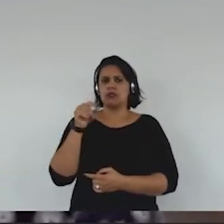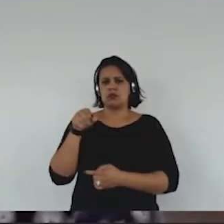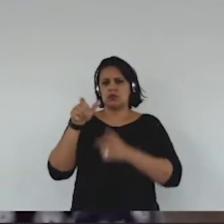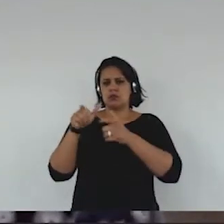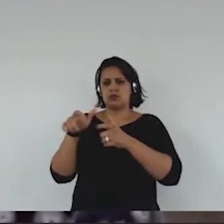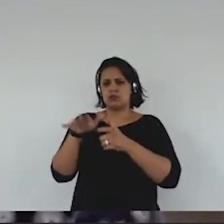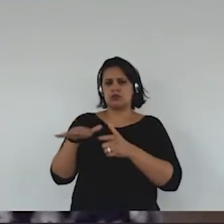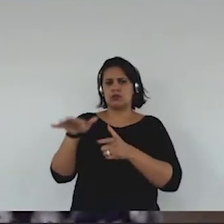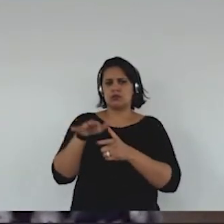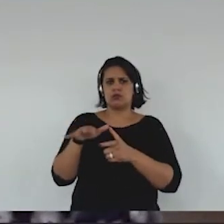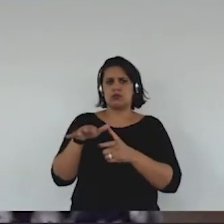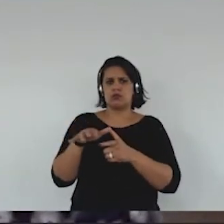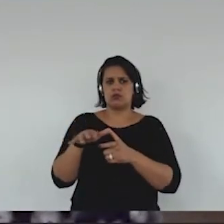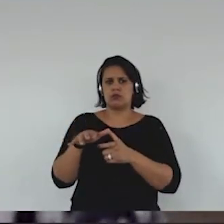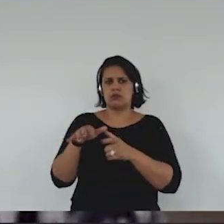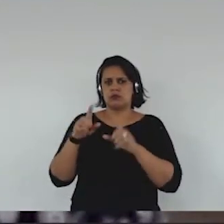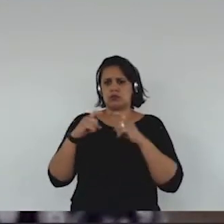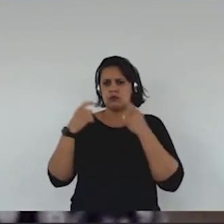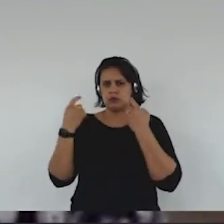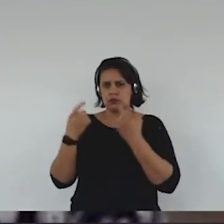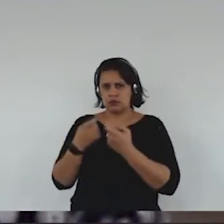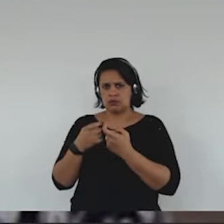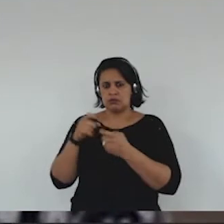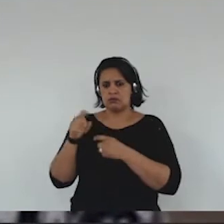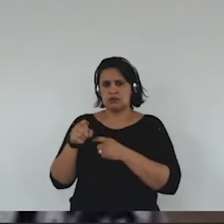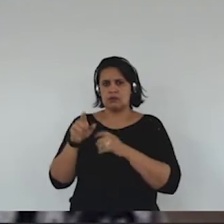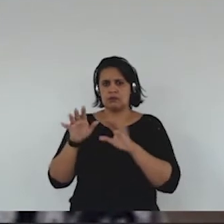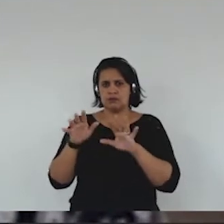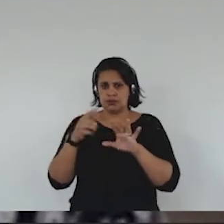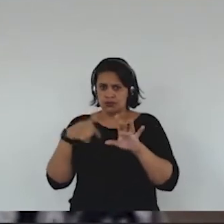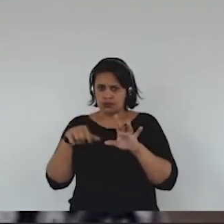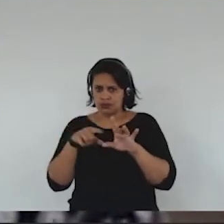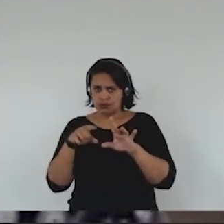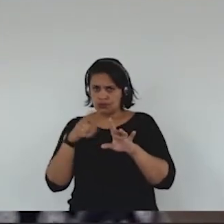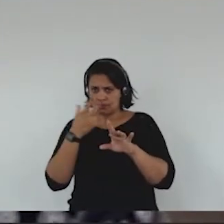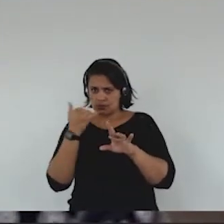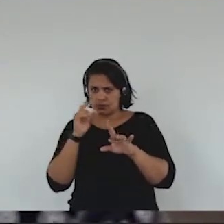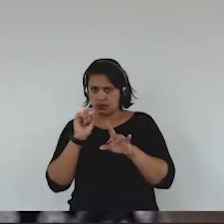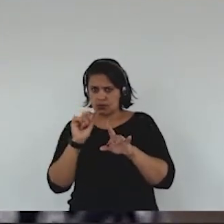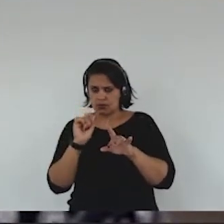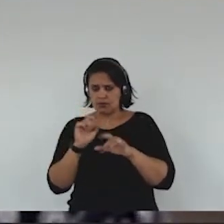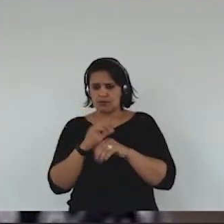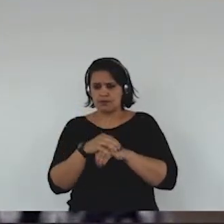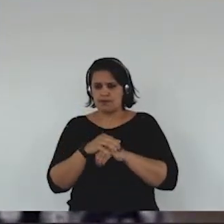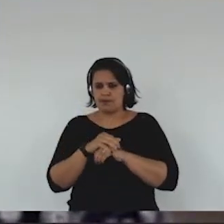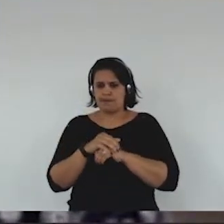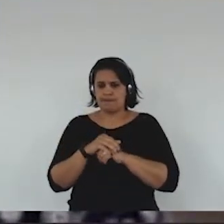tem num procedimento. A câmara, todos nós sabemos que a arbitragem, ela